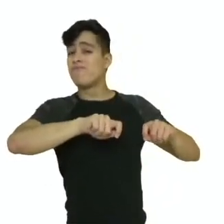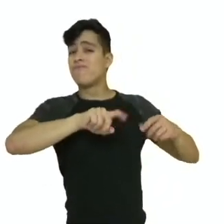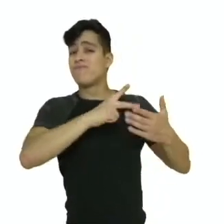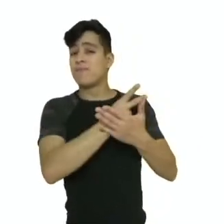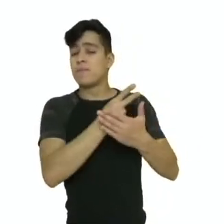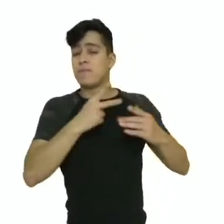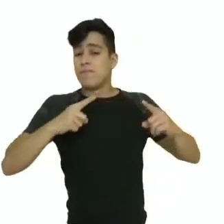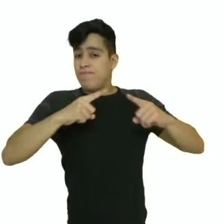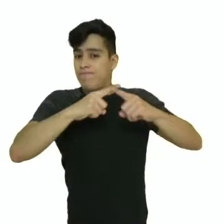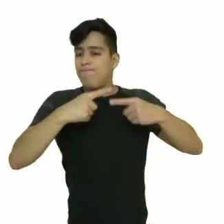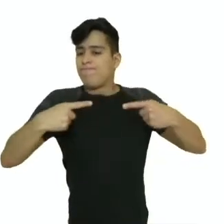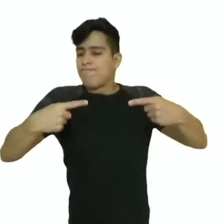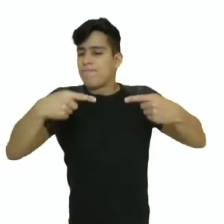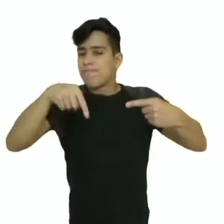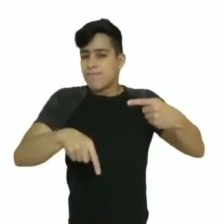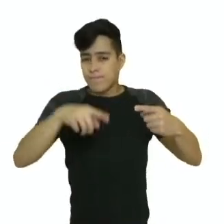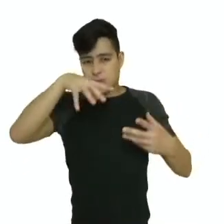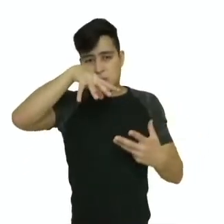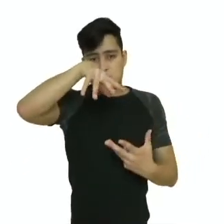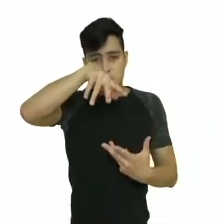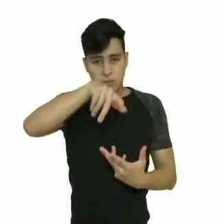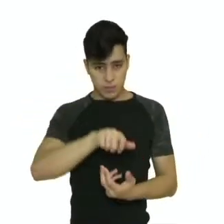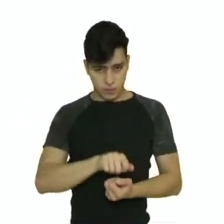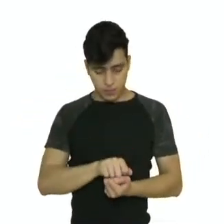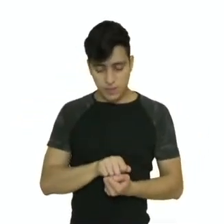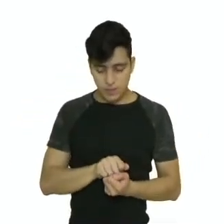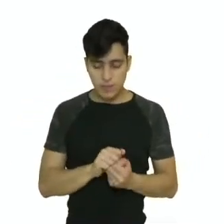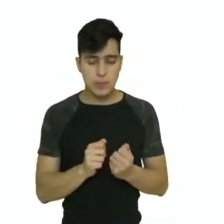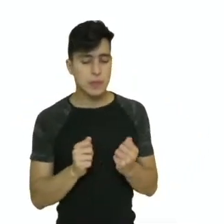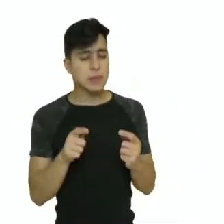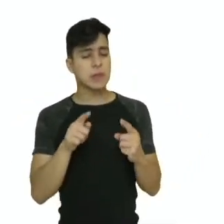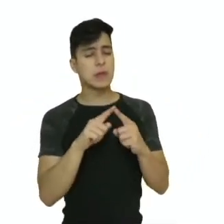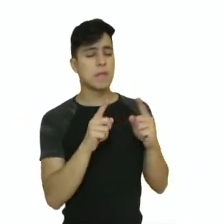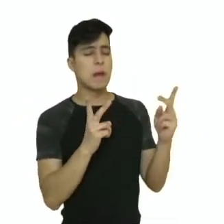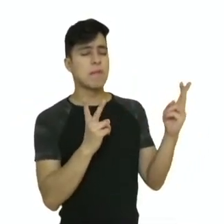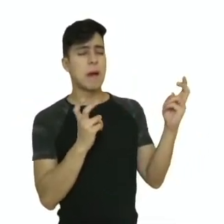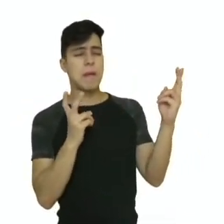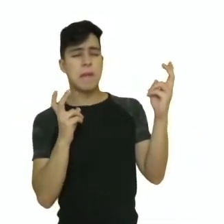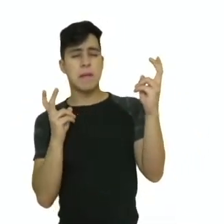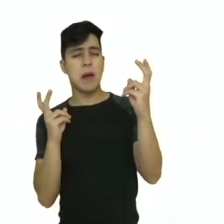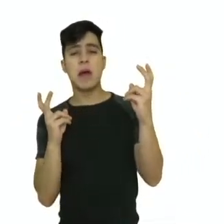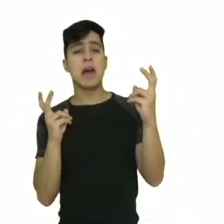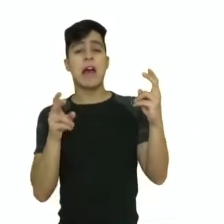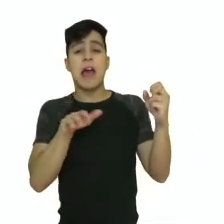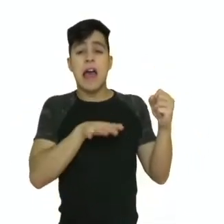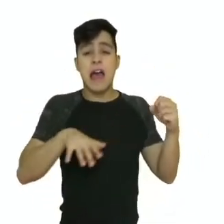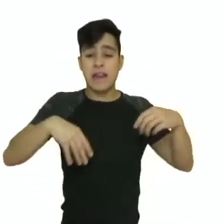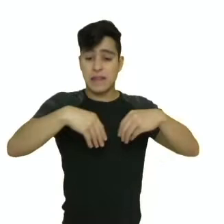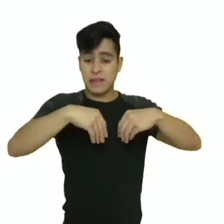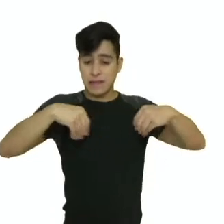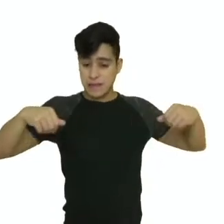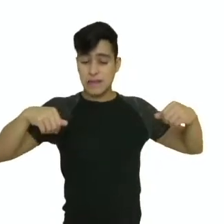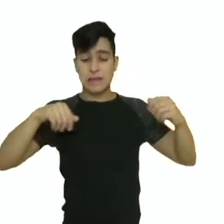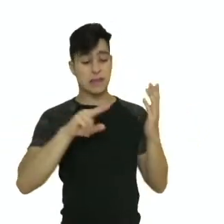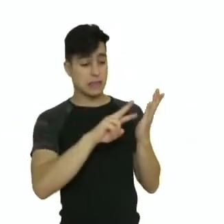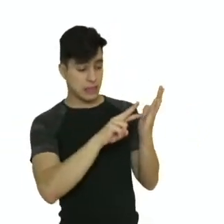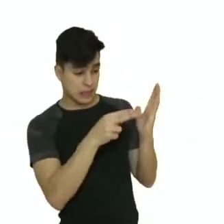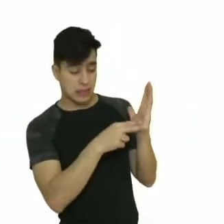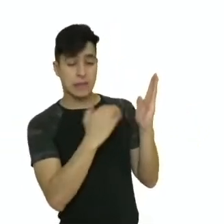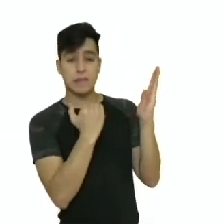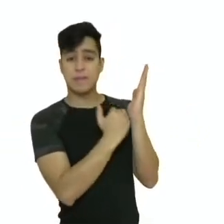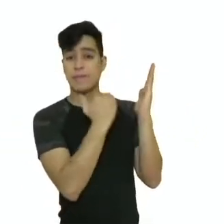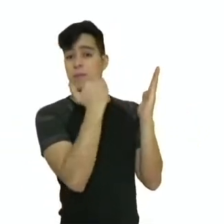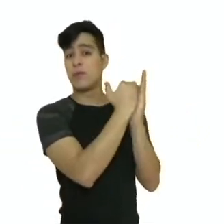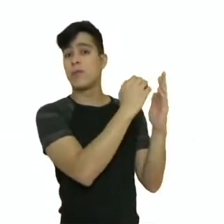conflitos e tensões no mundo atual. E também reconhecer o que a dimensão territorial ainda se mostra como sinônimo de